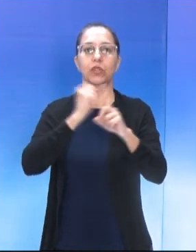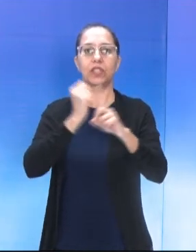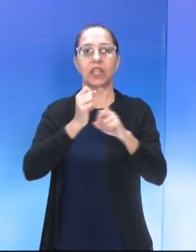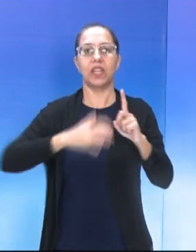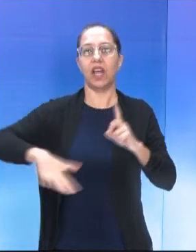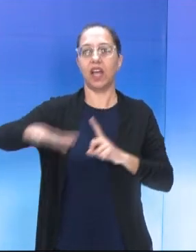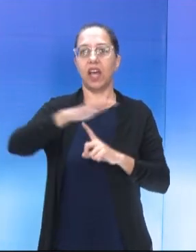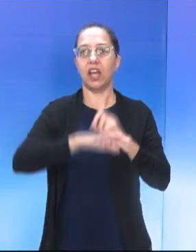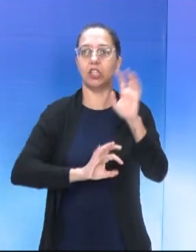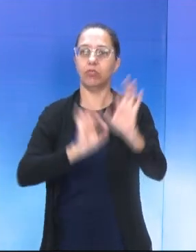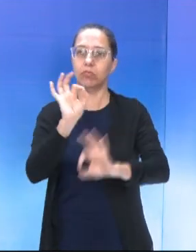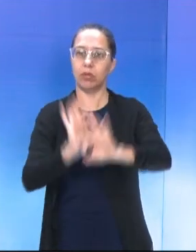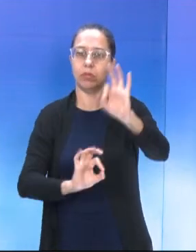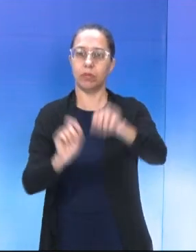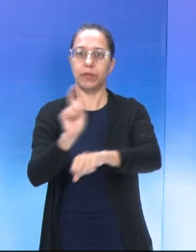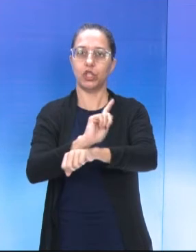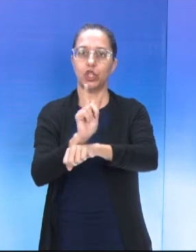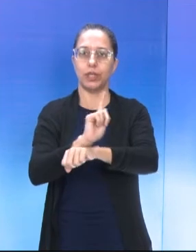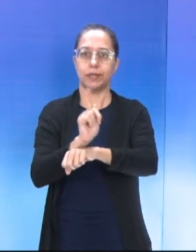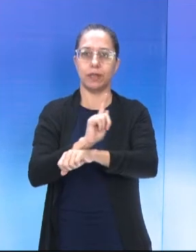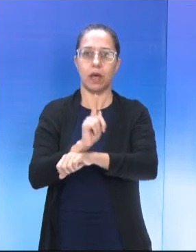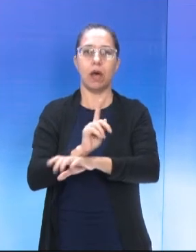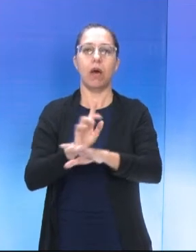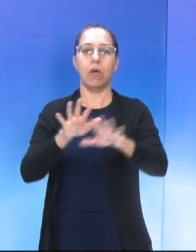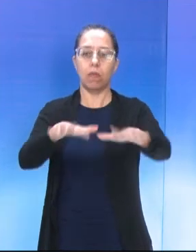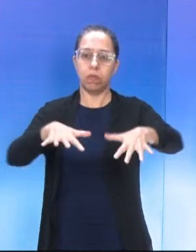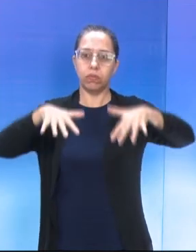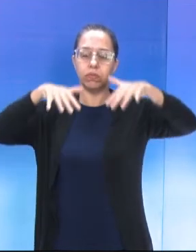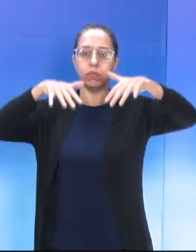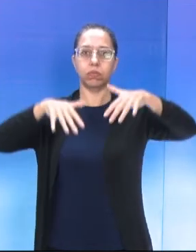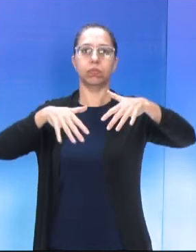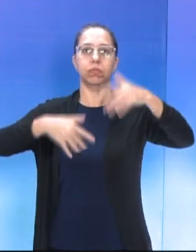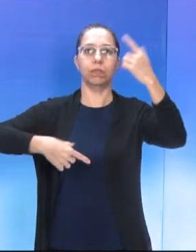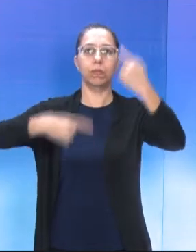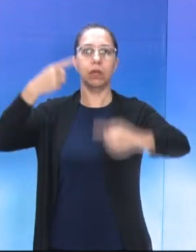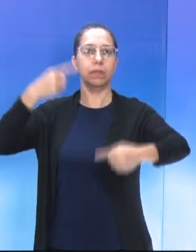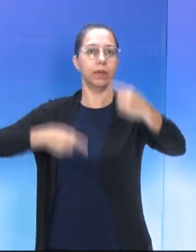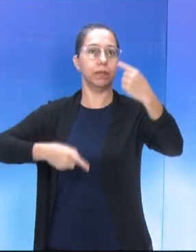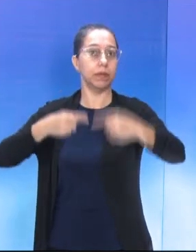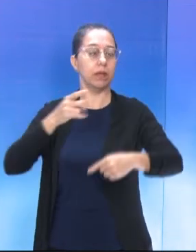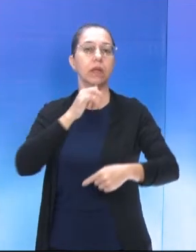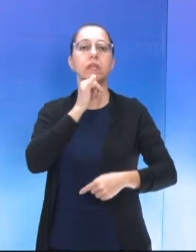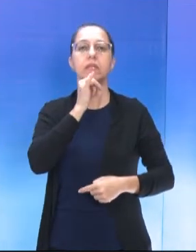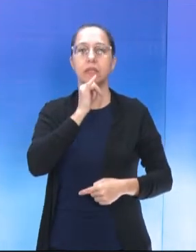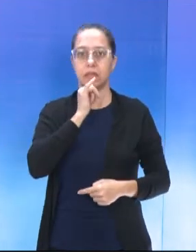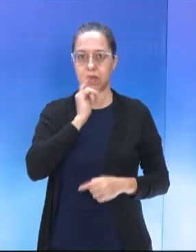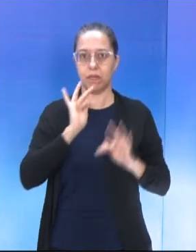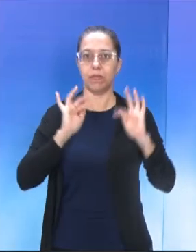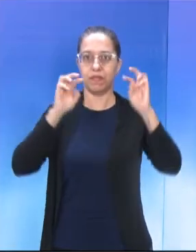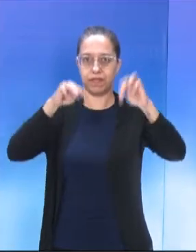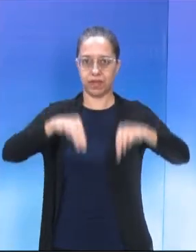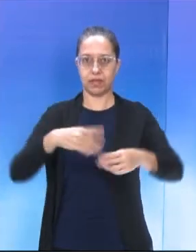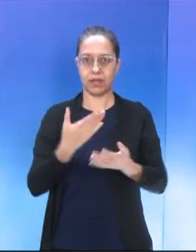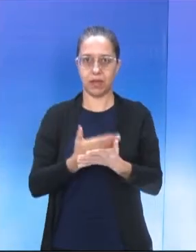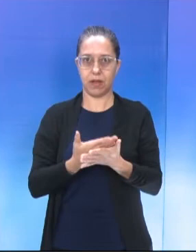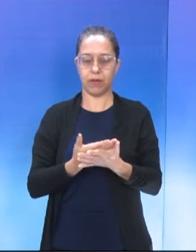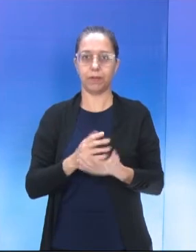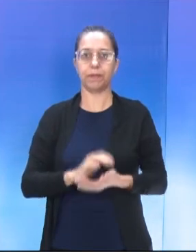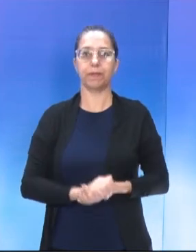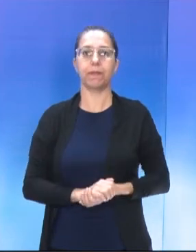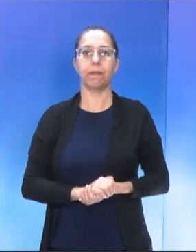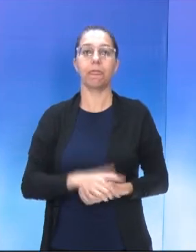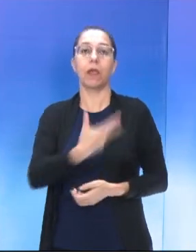participe de ações de gestão pública, audiências públicas, solidariedade. Vou dar um exemplo para terminar nossa aula de hoje. Campanha